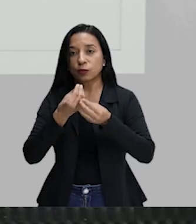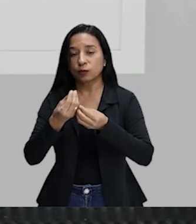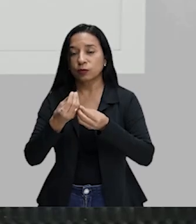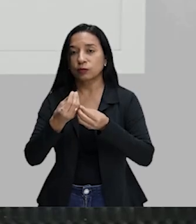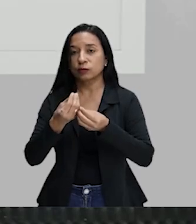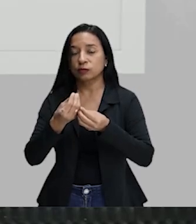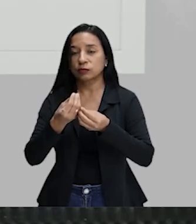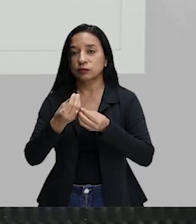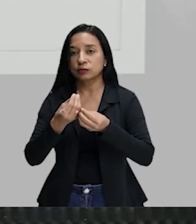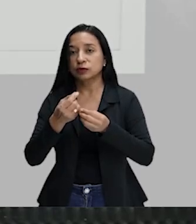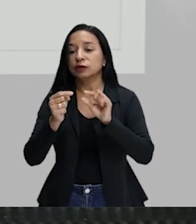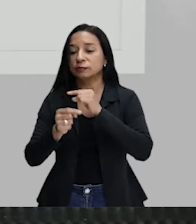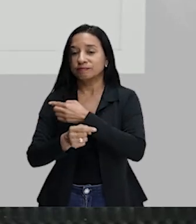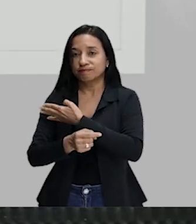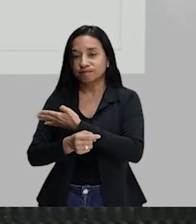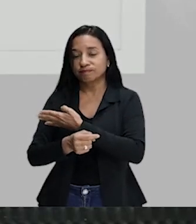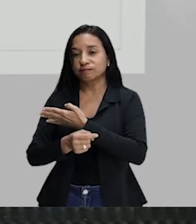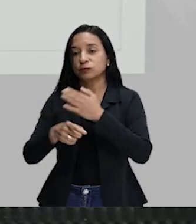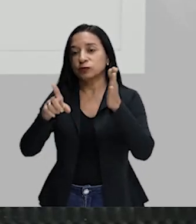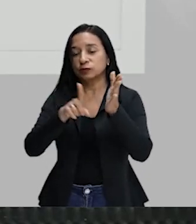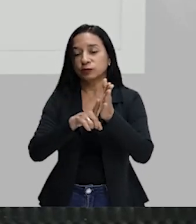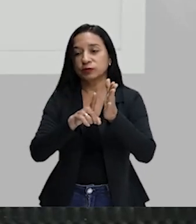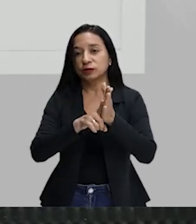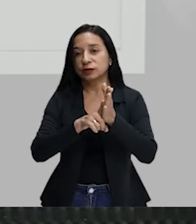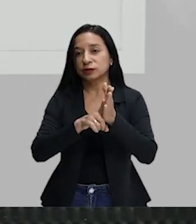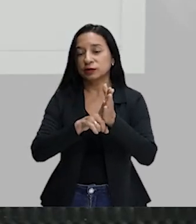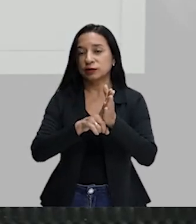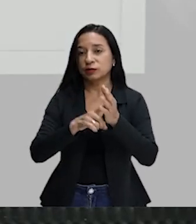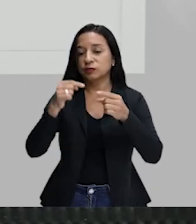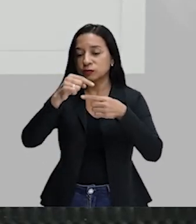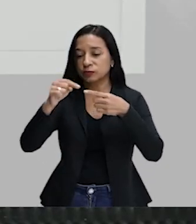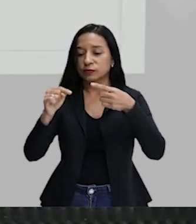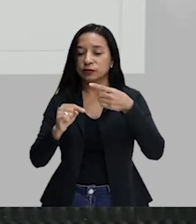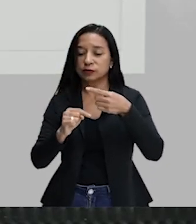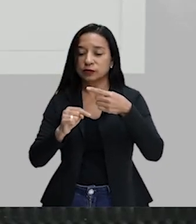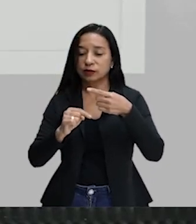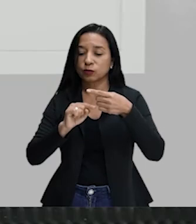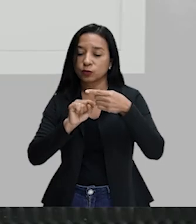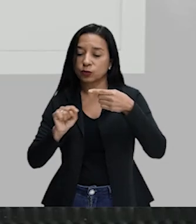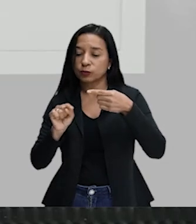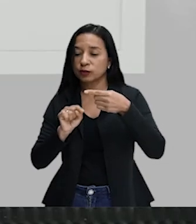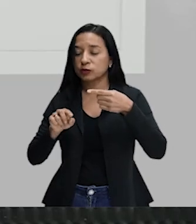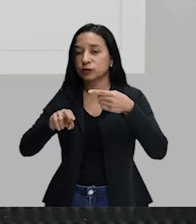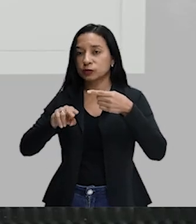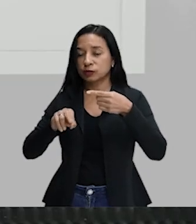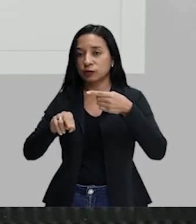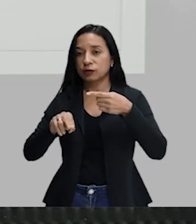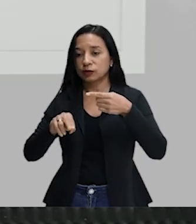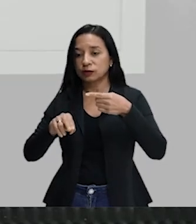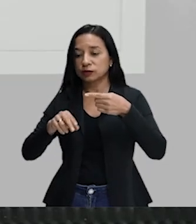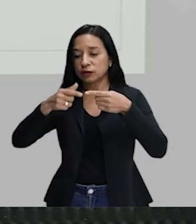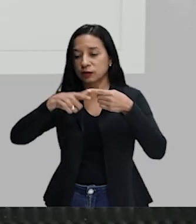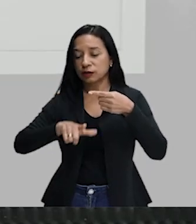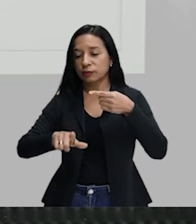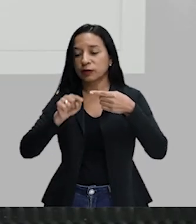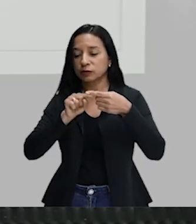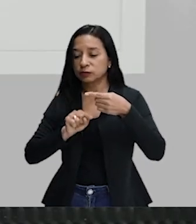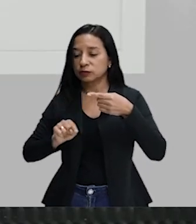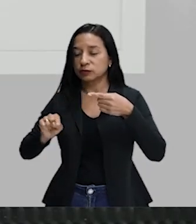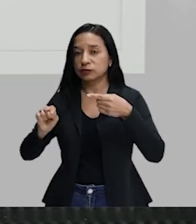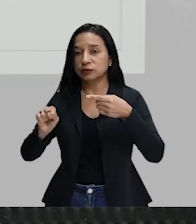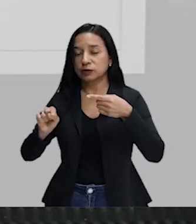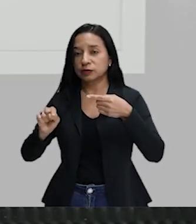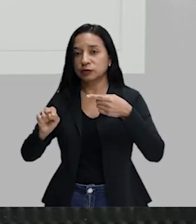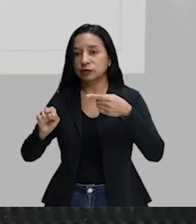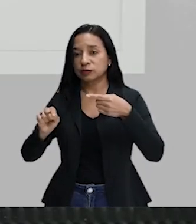uma subtração de fração de mesmo denominador, né? A gente conserva aqui esse denominador,